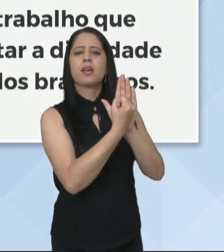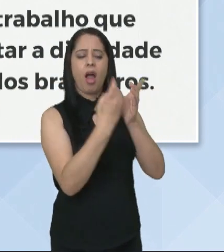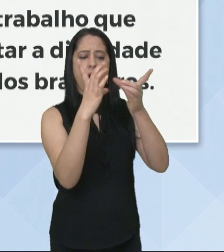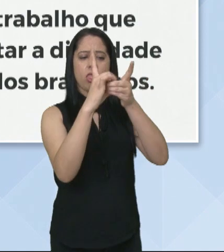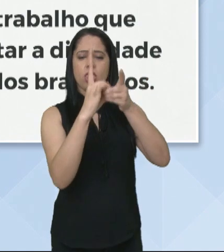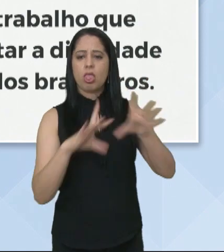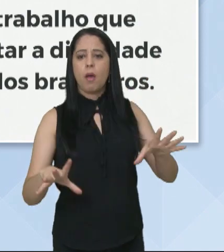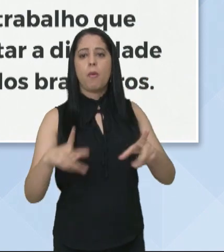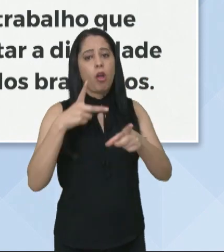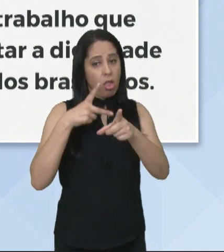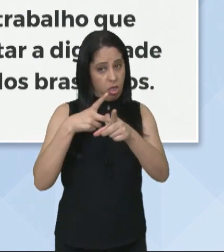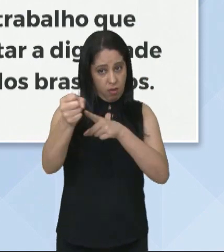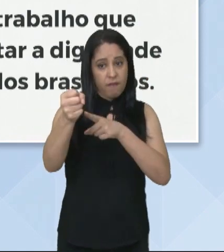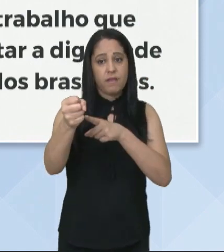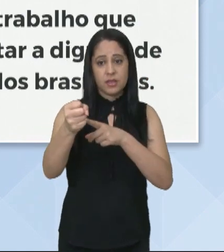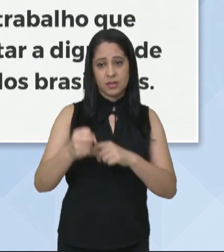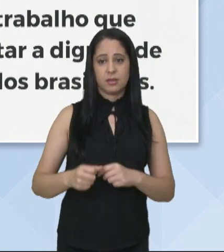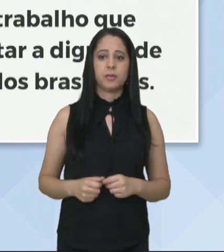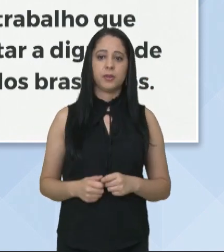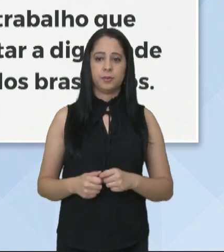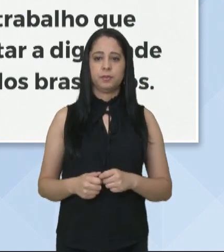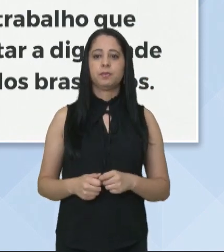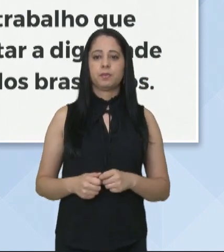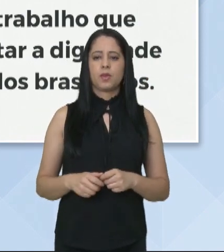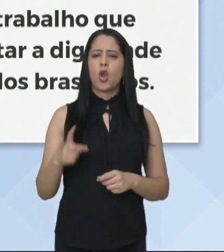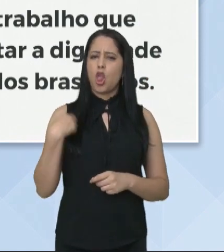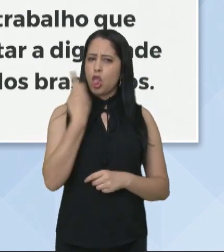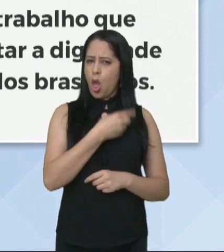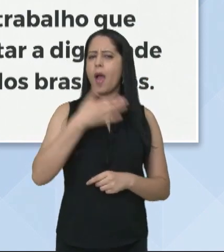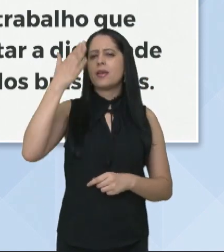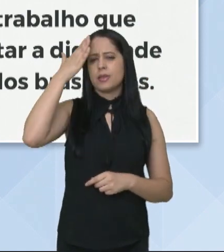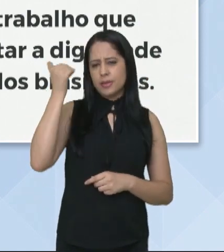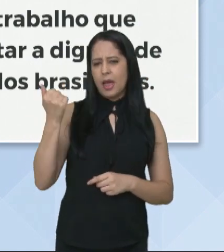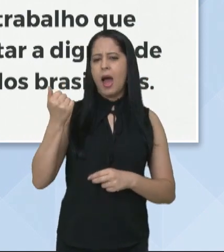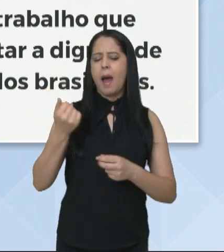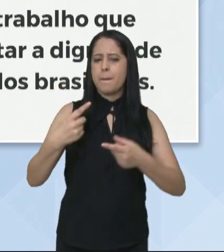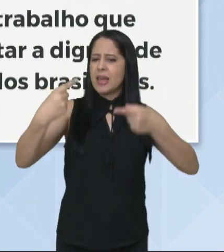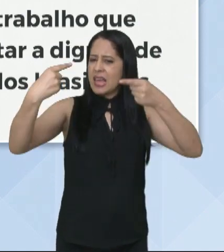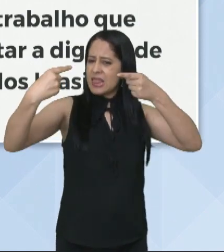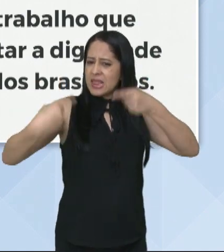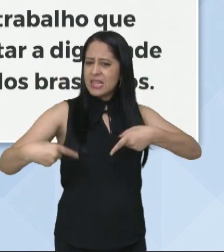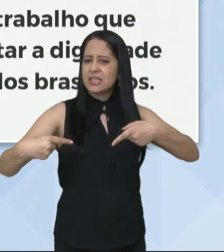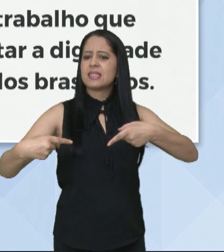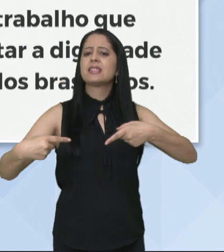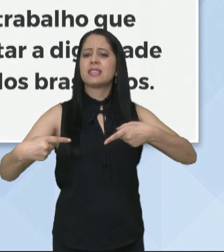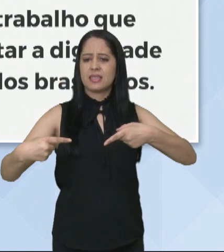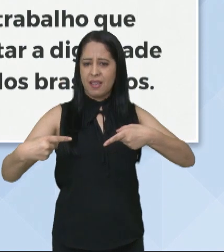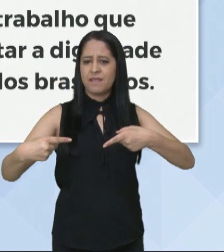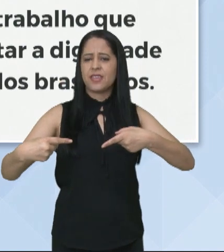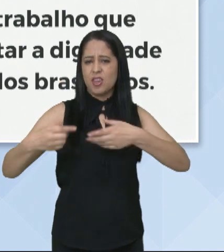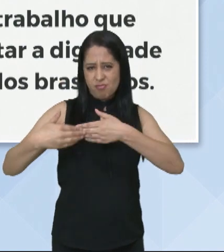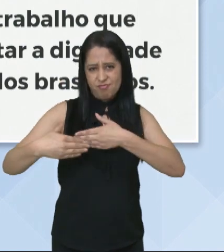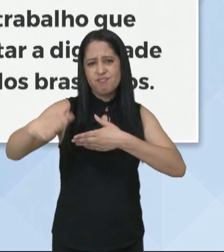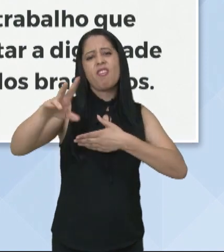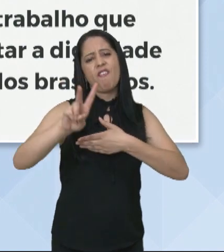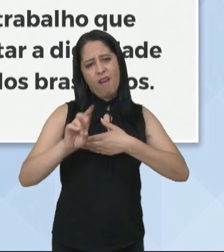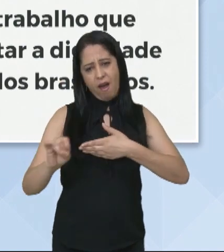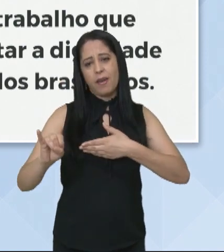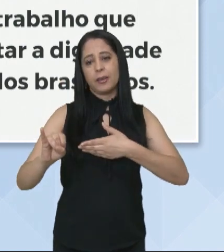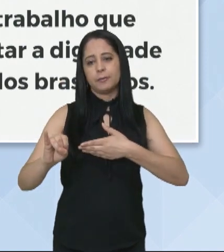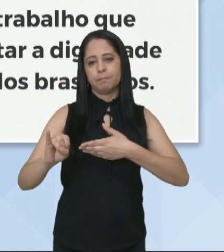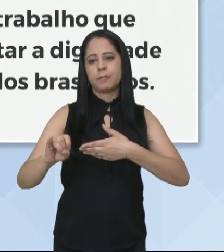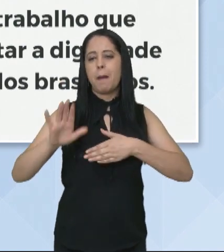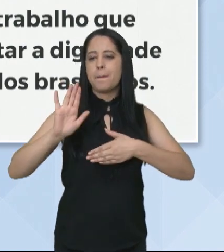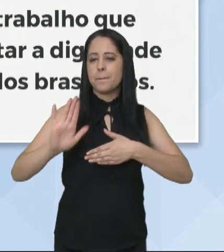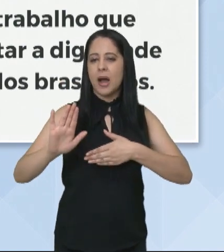foi a grande vencedora. Sabemos dos inúmeros desafios que temos pela frente, mas